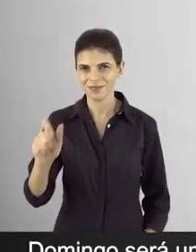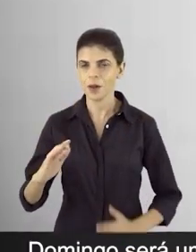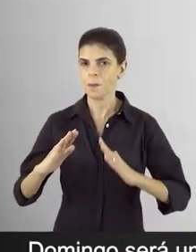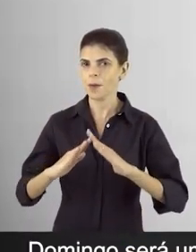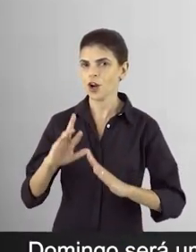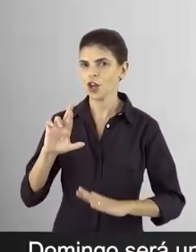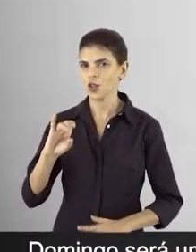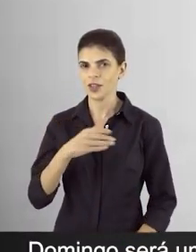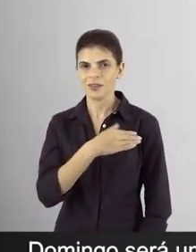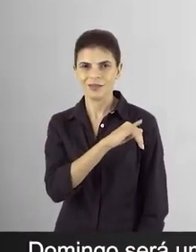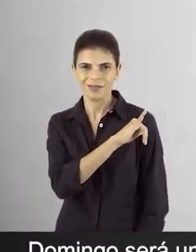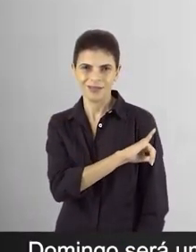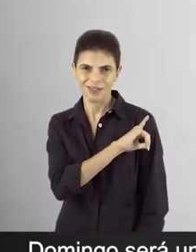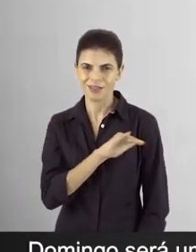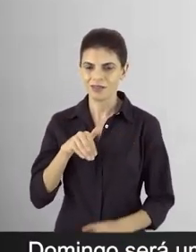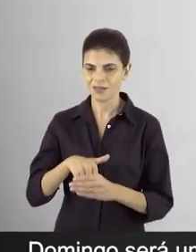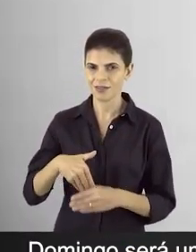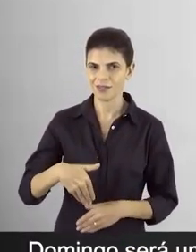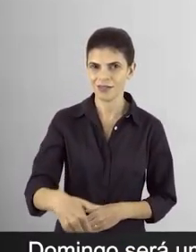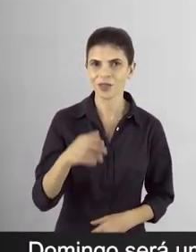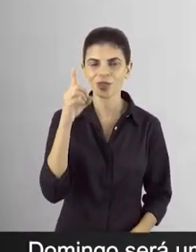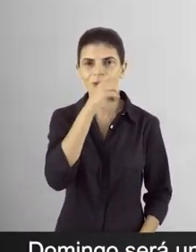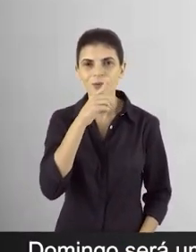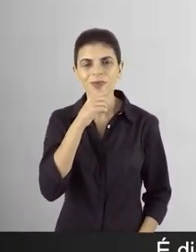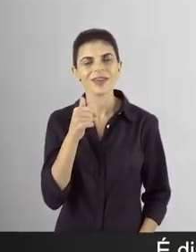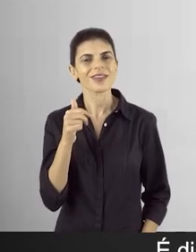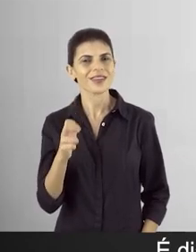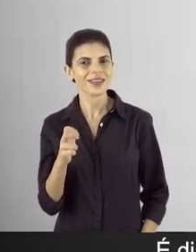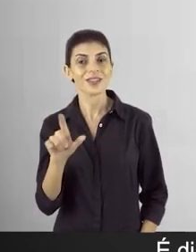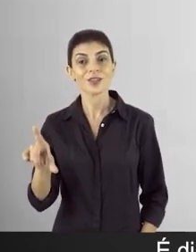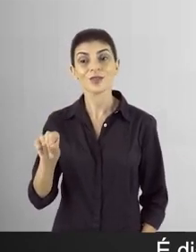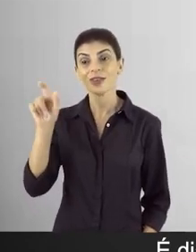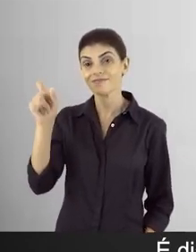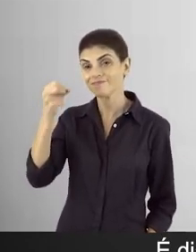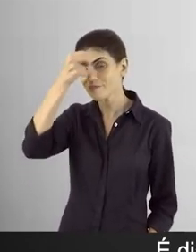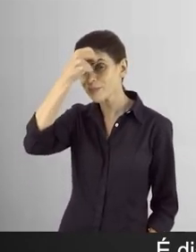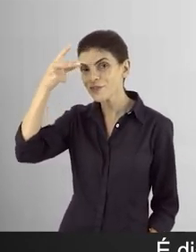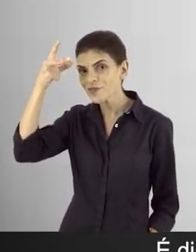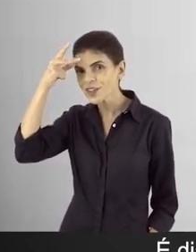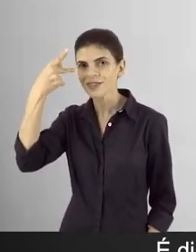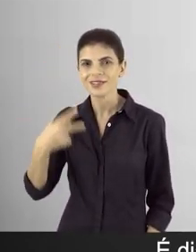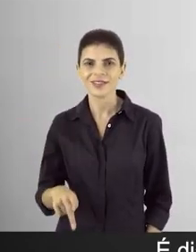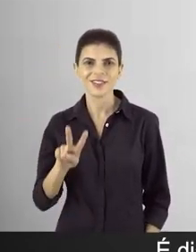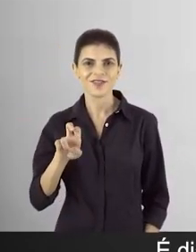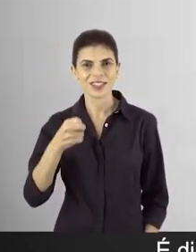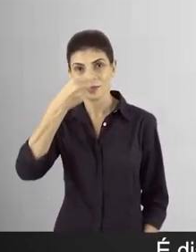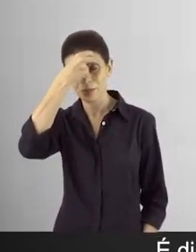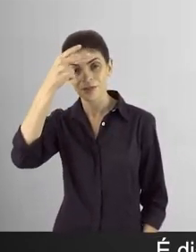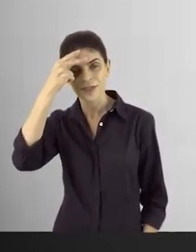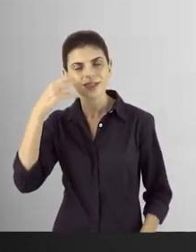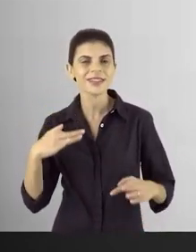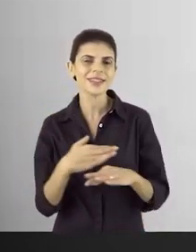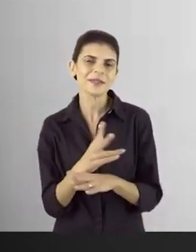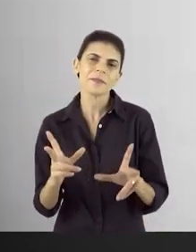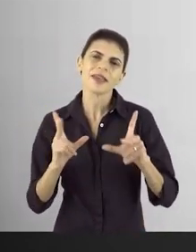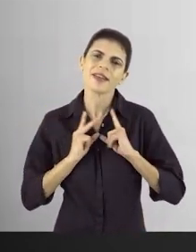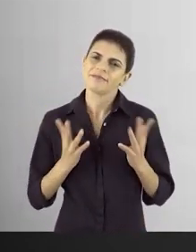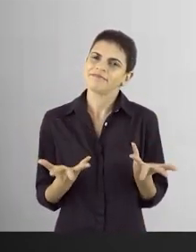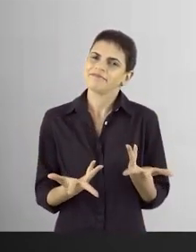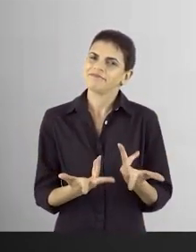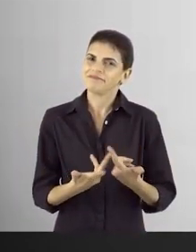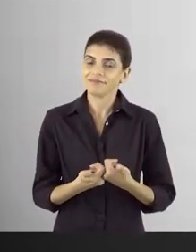Domingo será um dia decisivo para os cariocas e para os que amam o Rio de verdade. É dia de escolher o prefeito e o vice-prefeito da nossa cidade, que